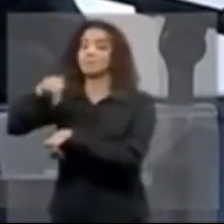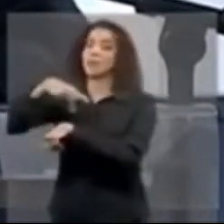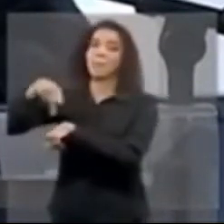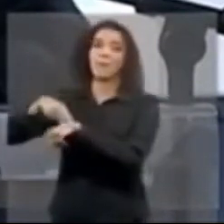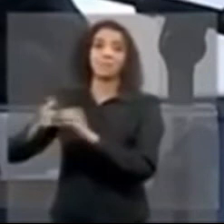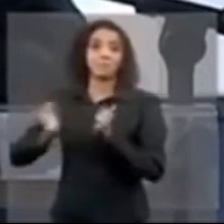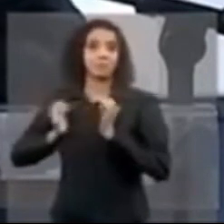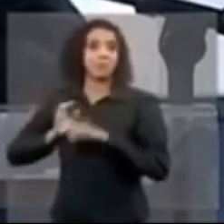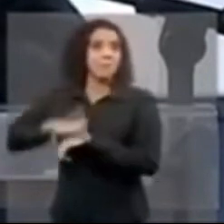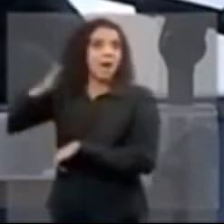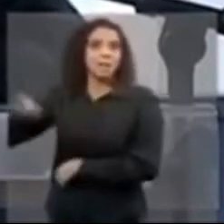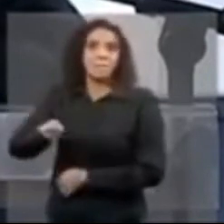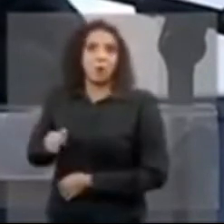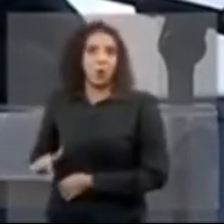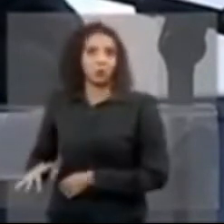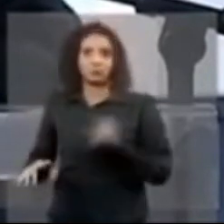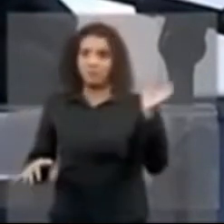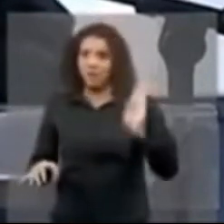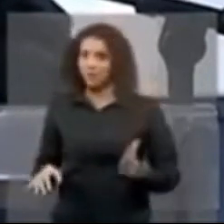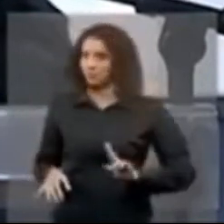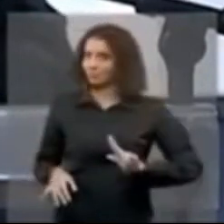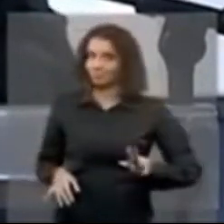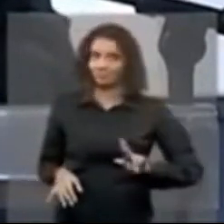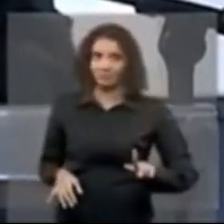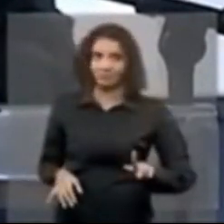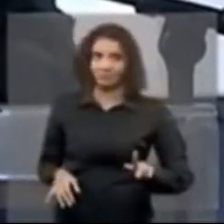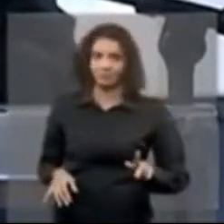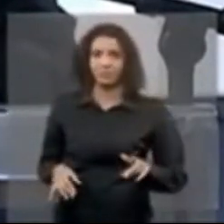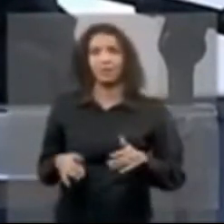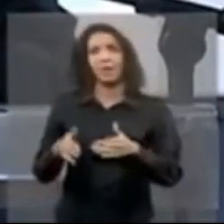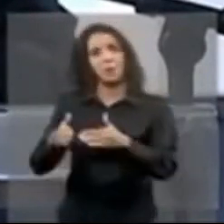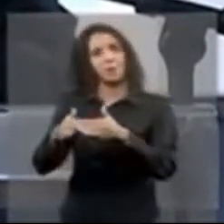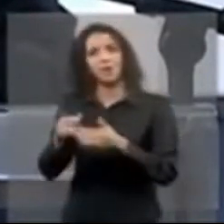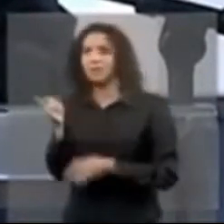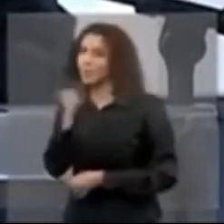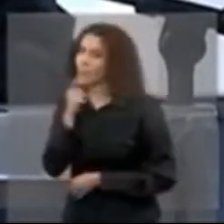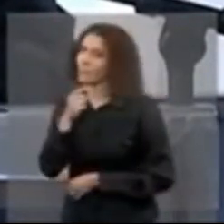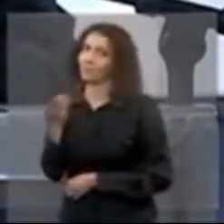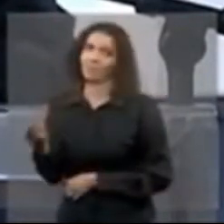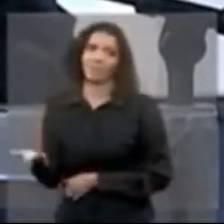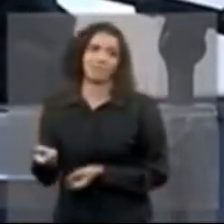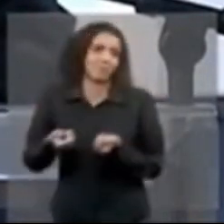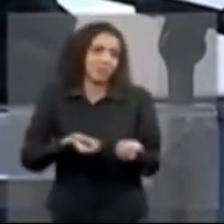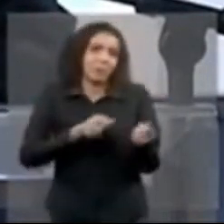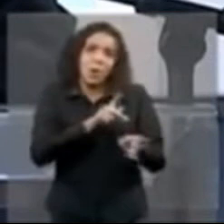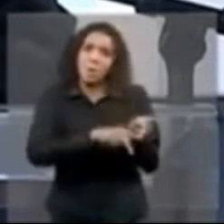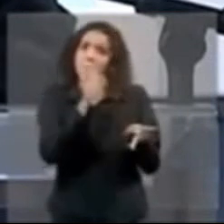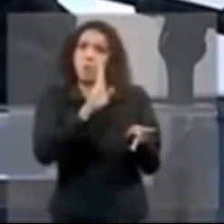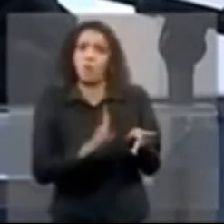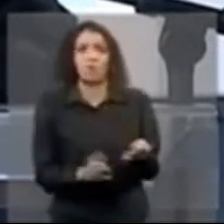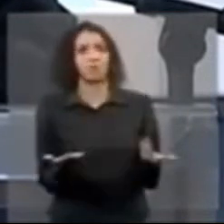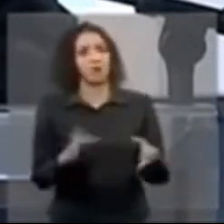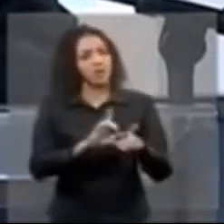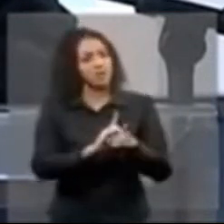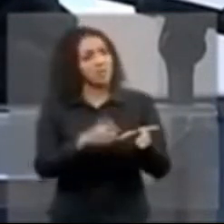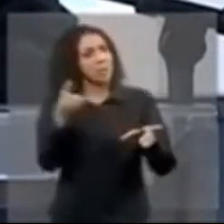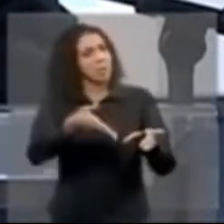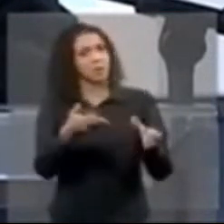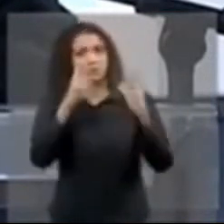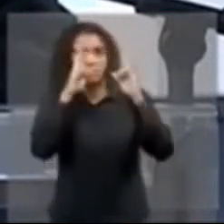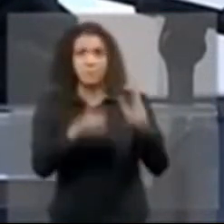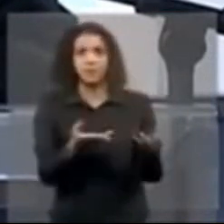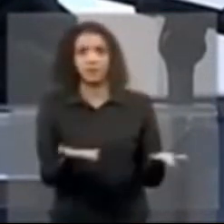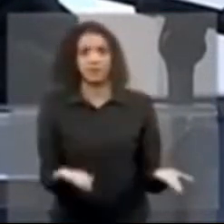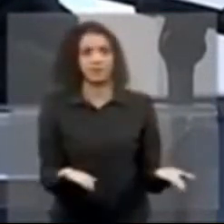não no Brasil. Por favor, não mintam para o povo brasileiro. Não subestimem a democracia. Democracia